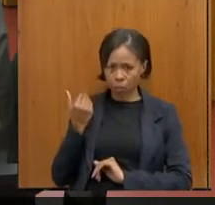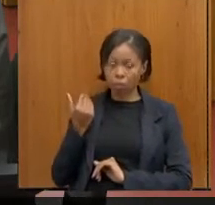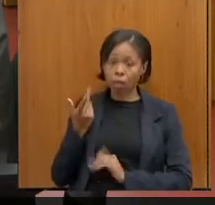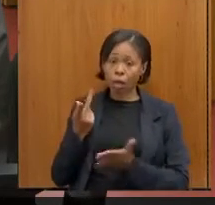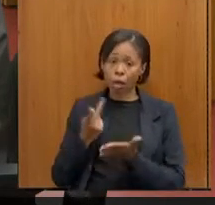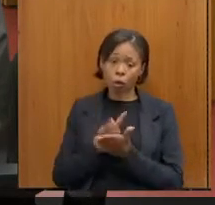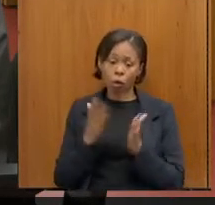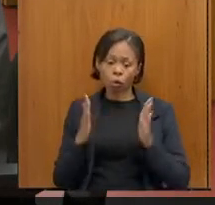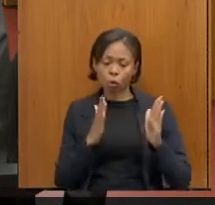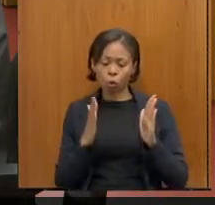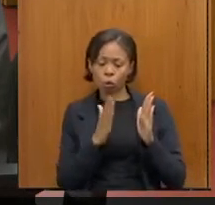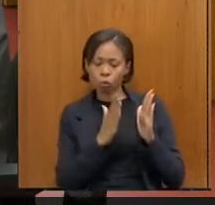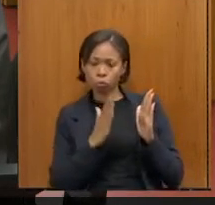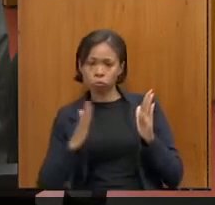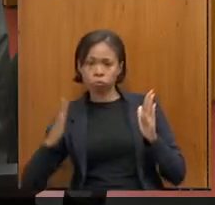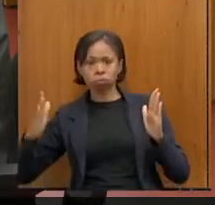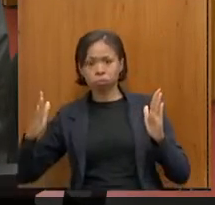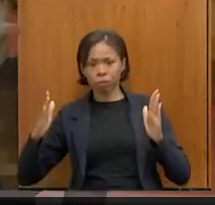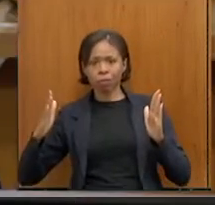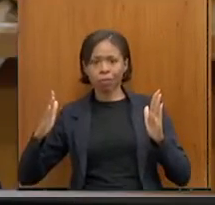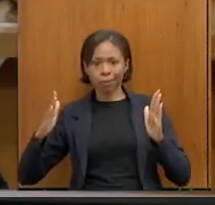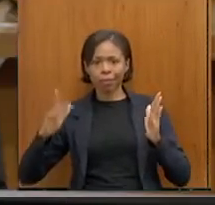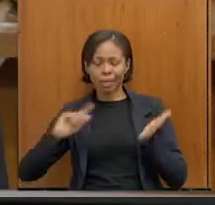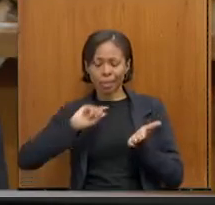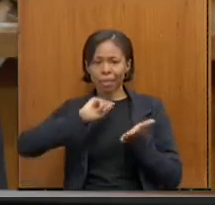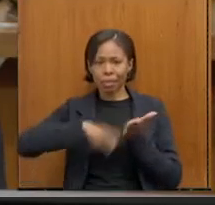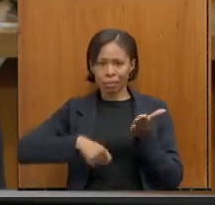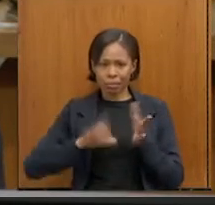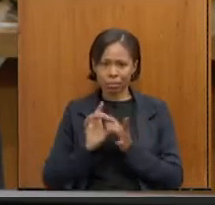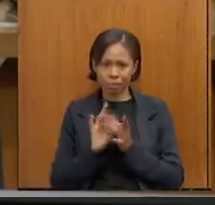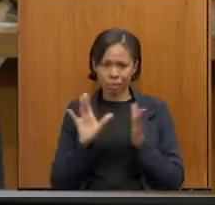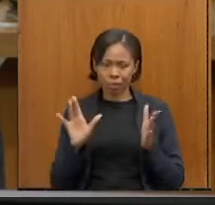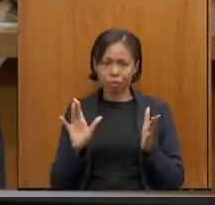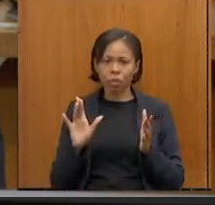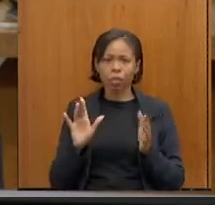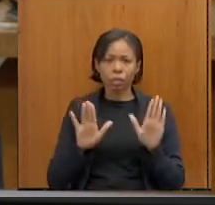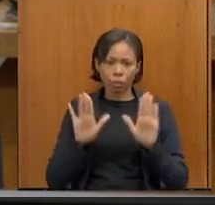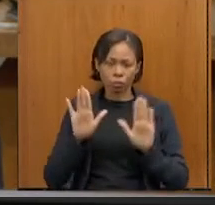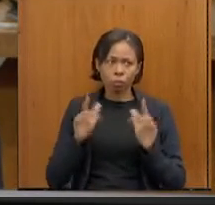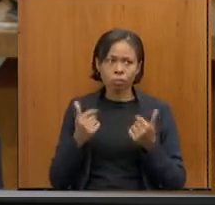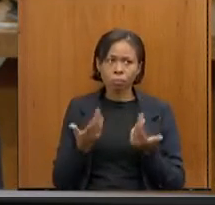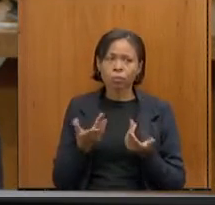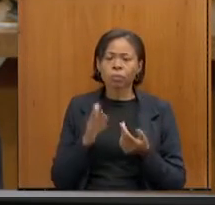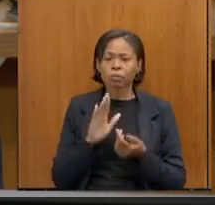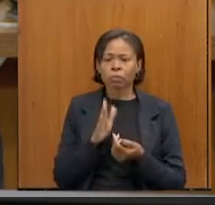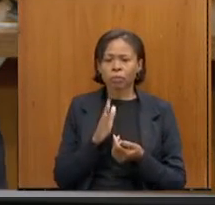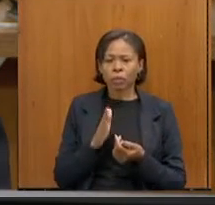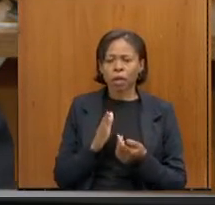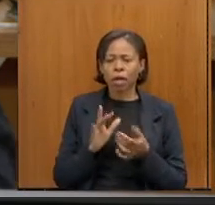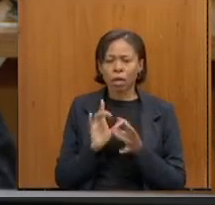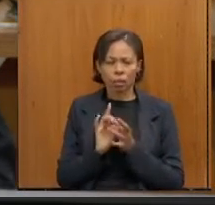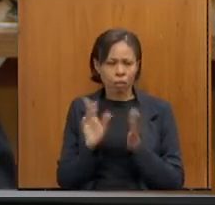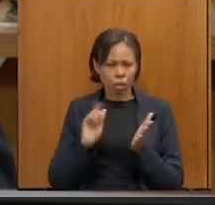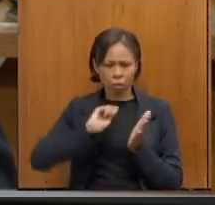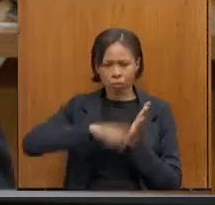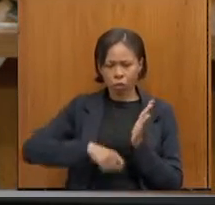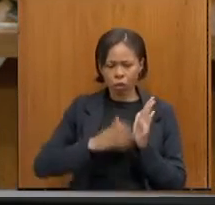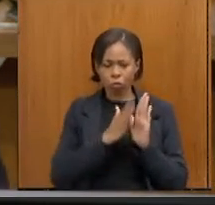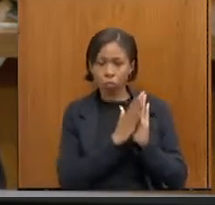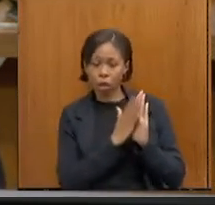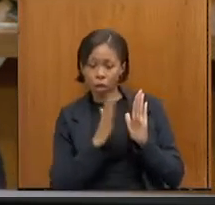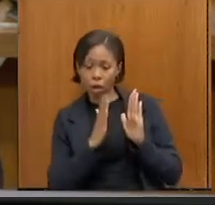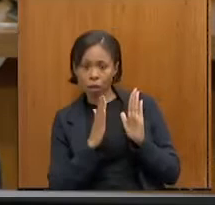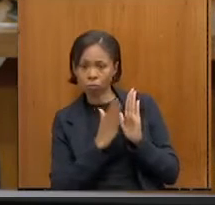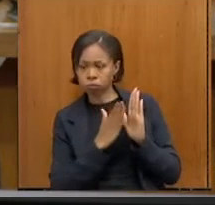o prazo das concessões então nós efetivamente tivemos Quem é essas concessões com um prazo